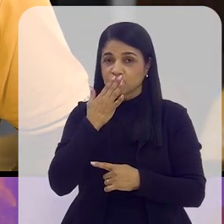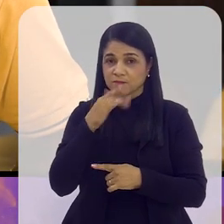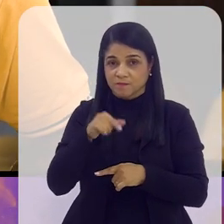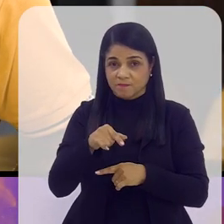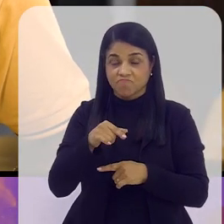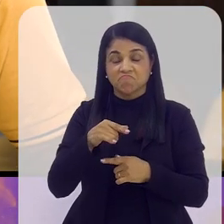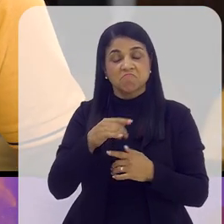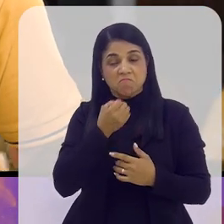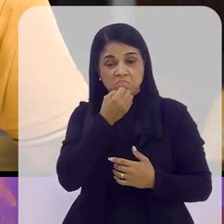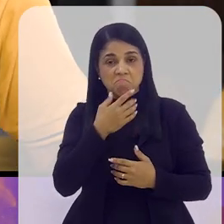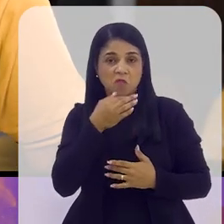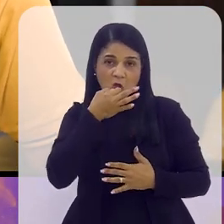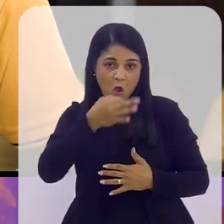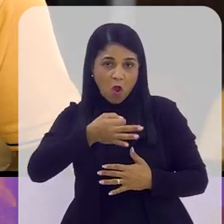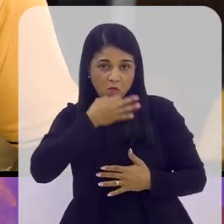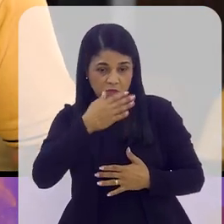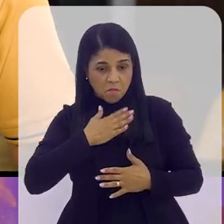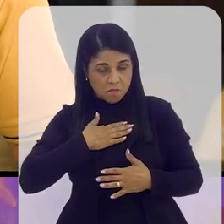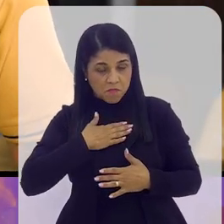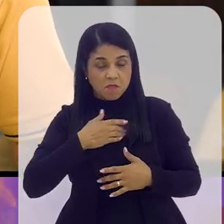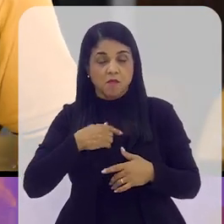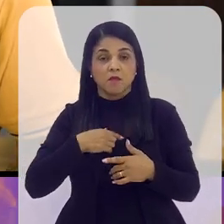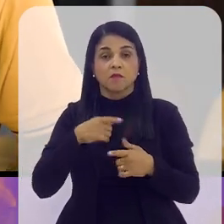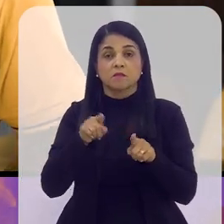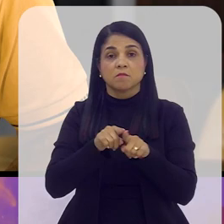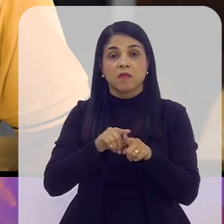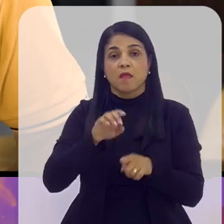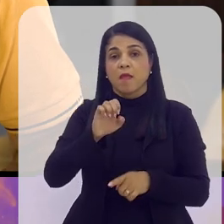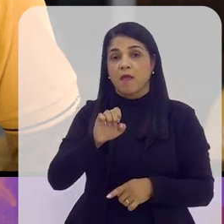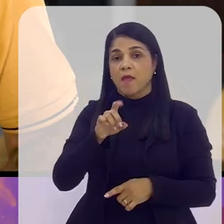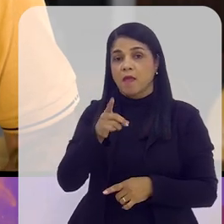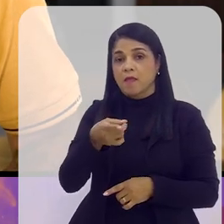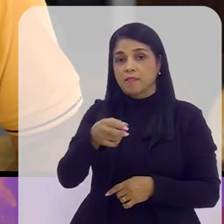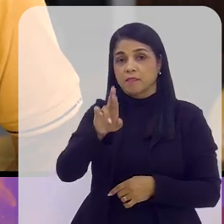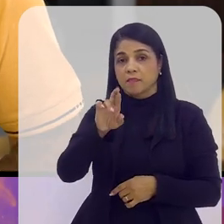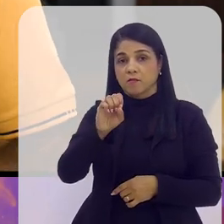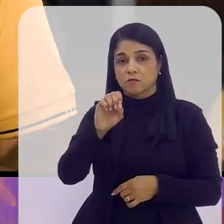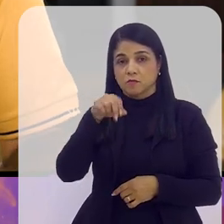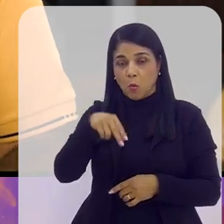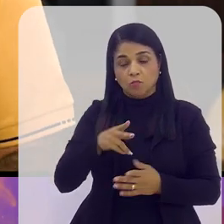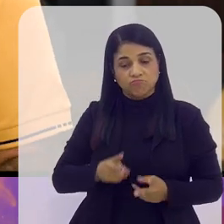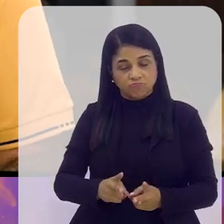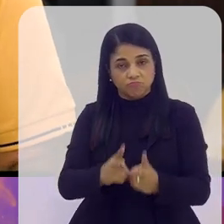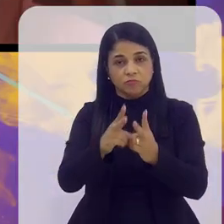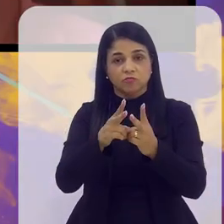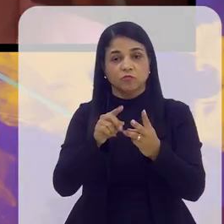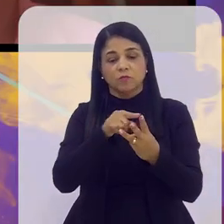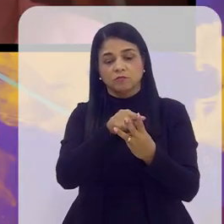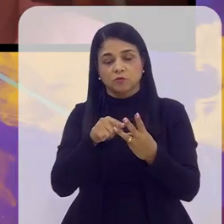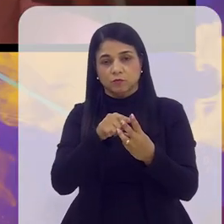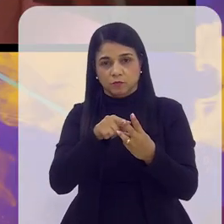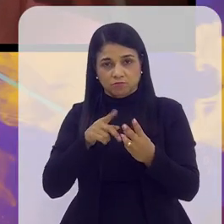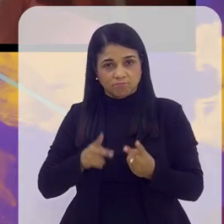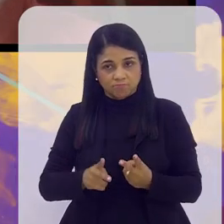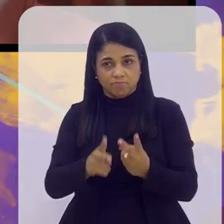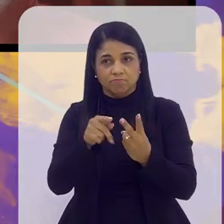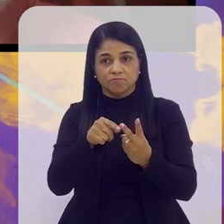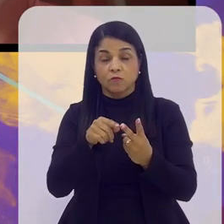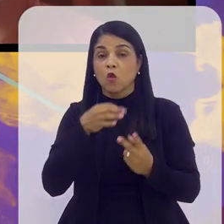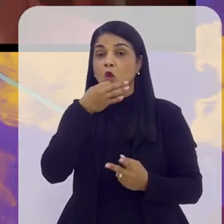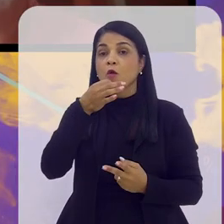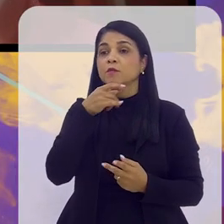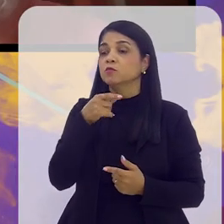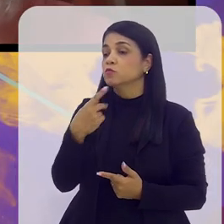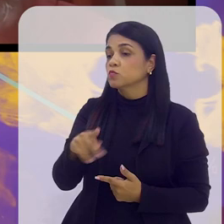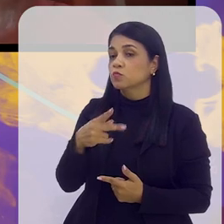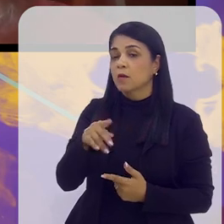minha opinião, merecidamente. Os demais, Alisson do Liverpool e o Ederson do Manchester City, foram mantidos, Rafael. E aí, qual é a tua opinião?